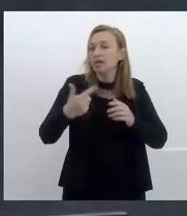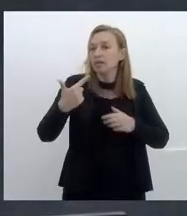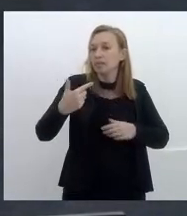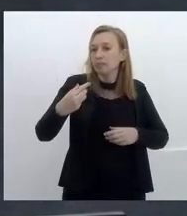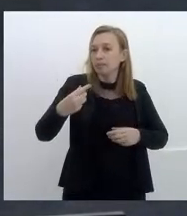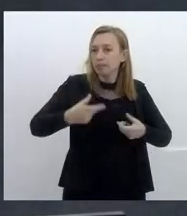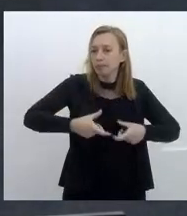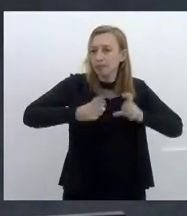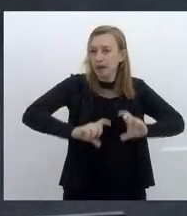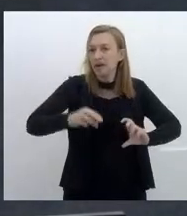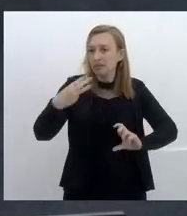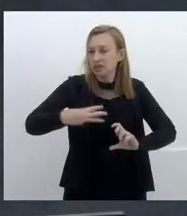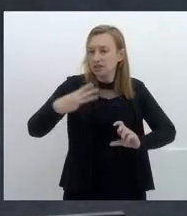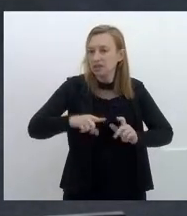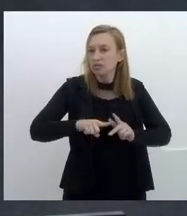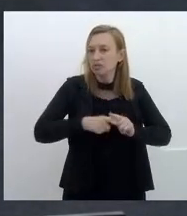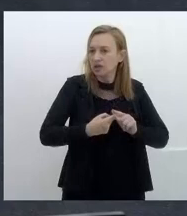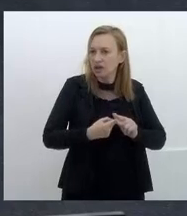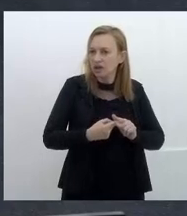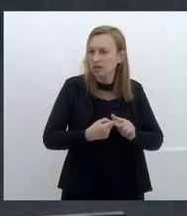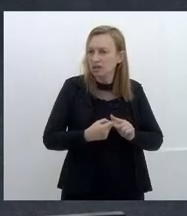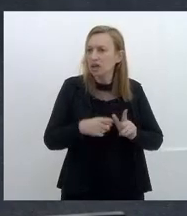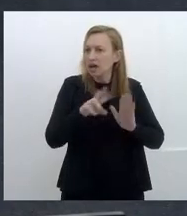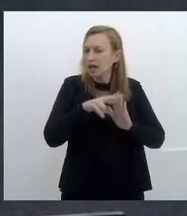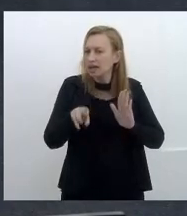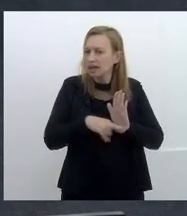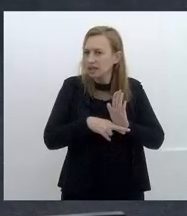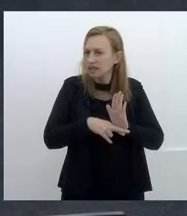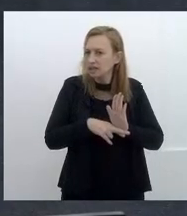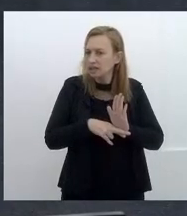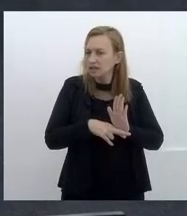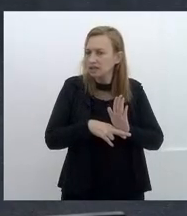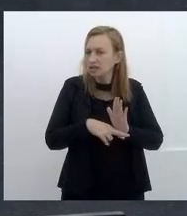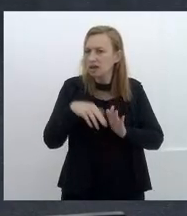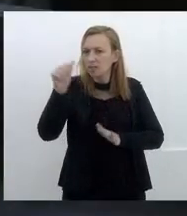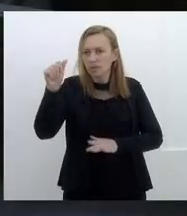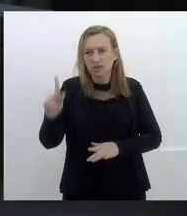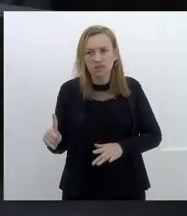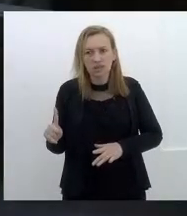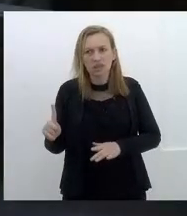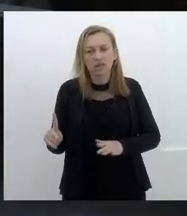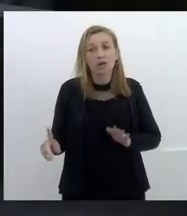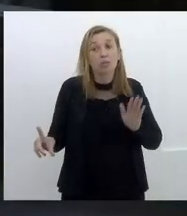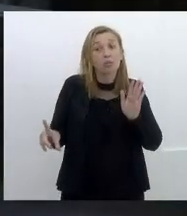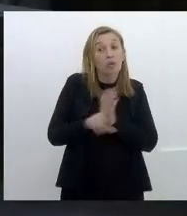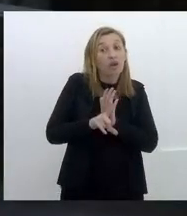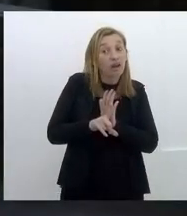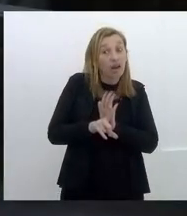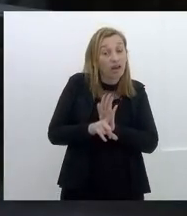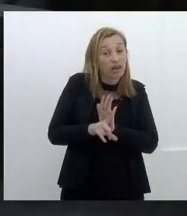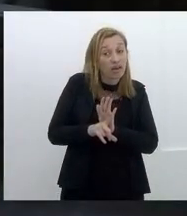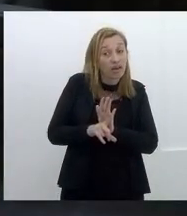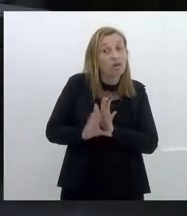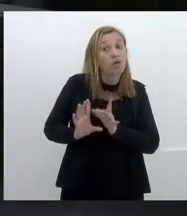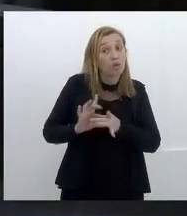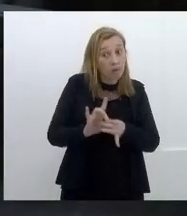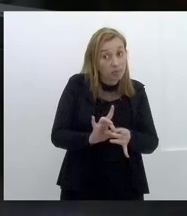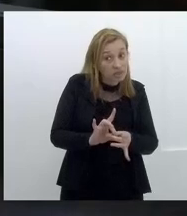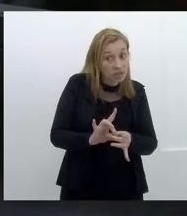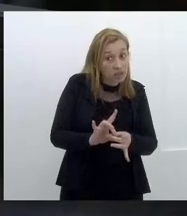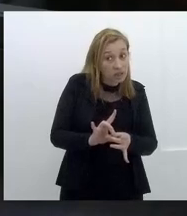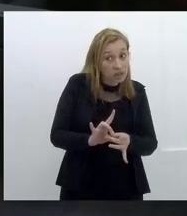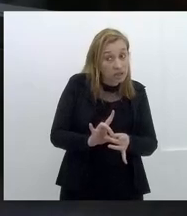do artigo 81 asiática ser modificado as regras para o cálculo de proventos aposentadorias retinose por lei é por lei complementar